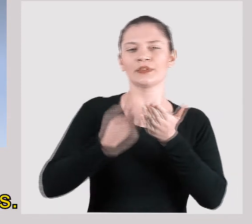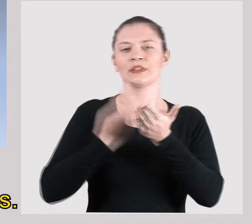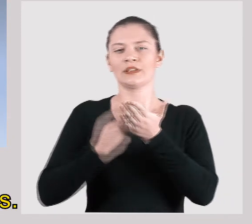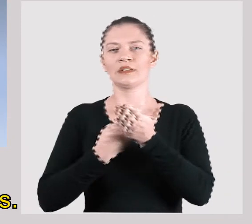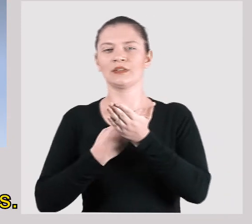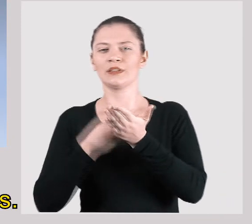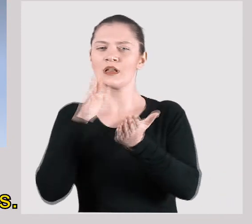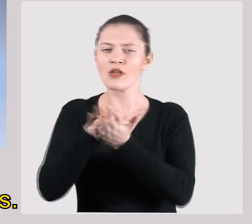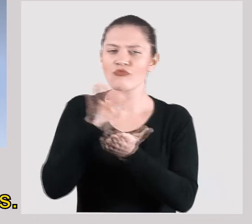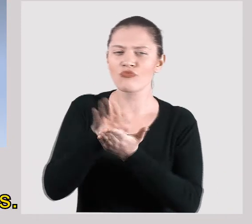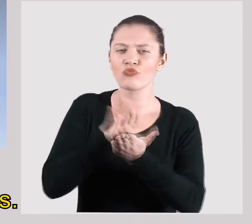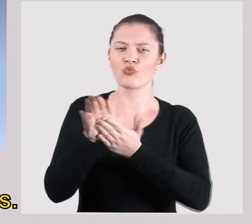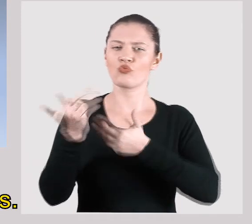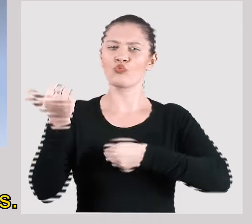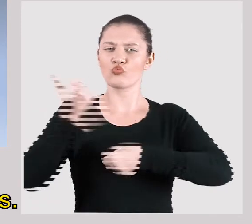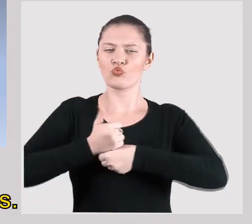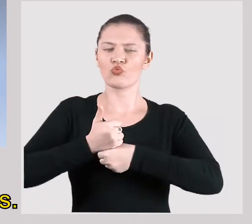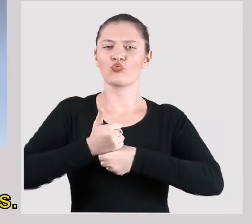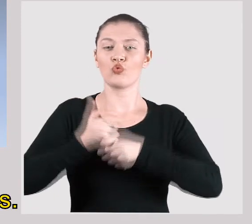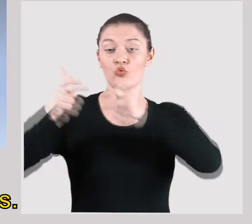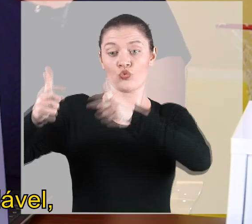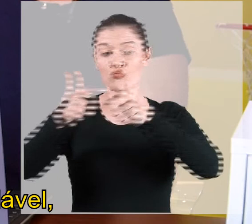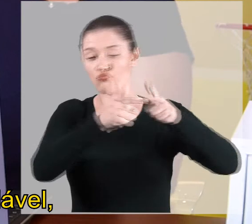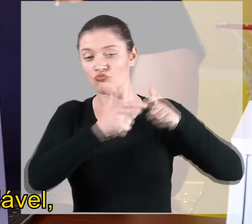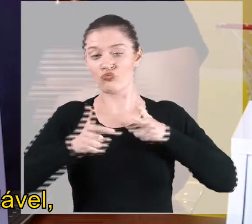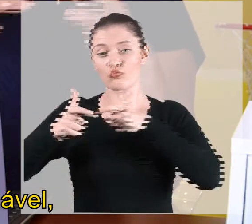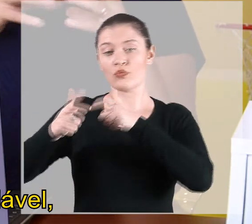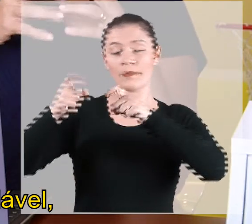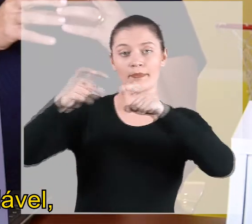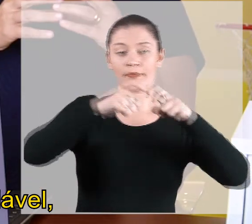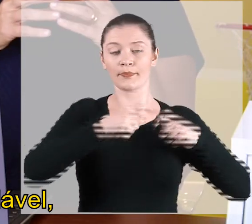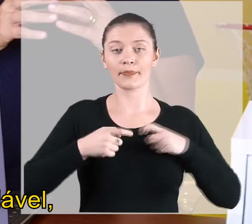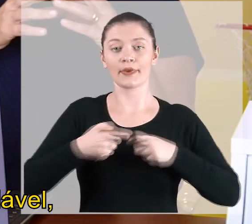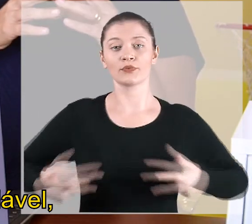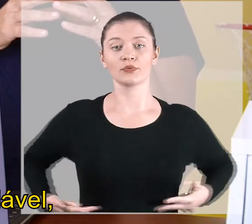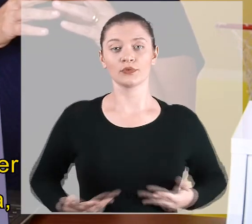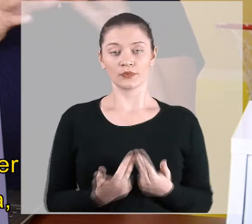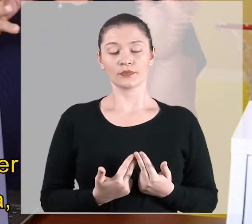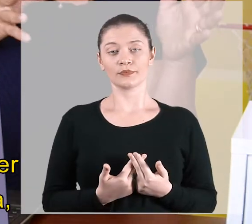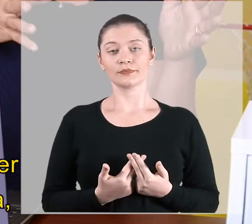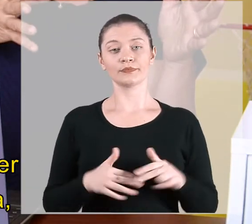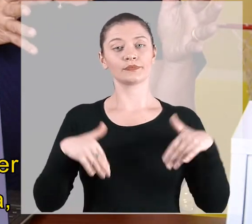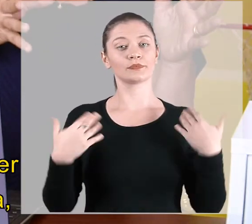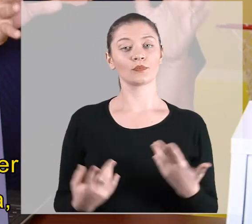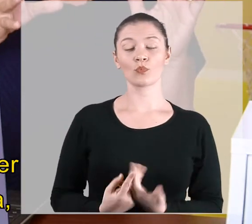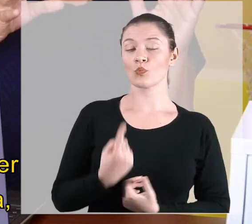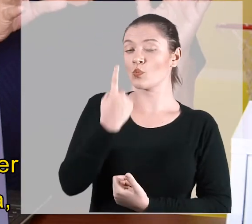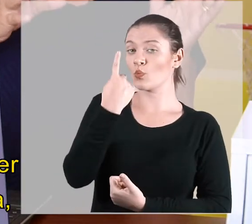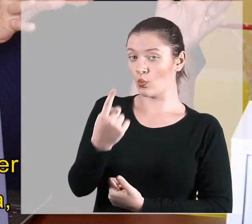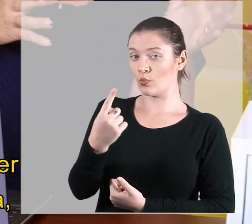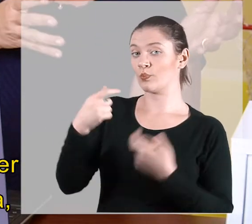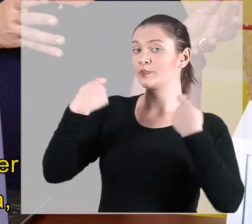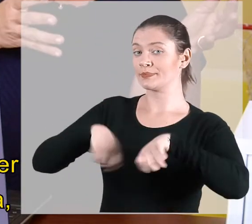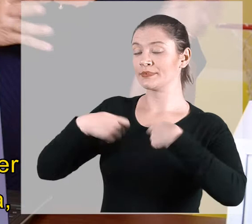de clínicas, são cirurgiões, são endocrinologistas. Então, um guideline, para ser confiável, menos da metade teriam que ser